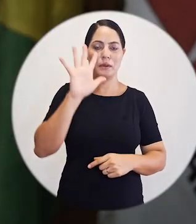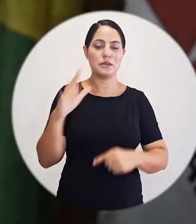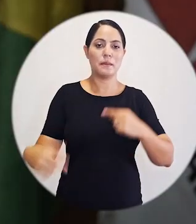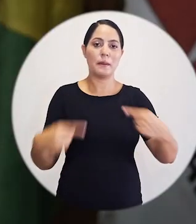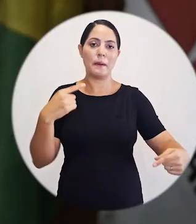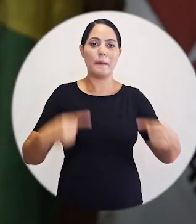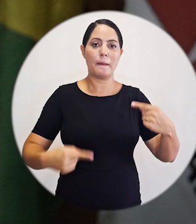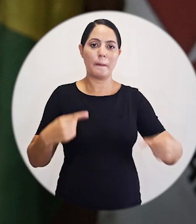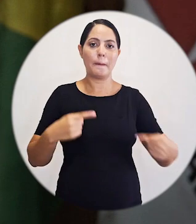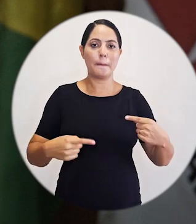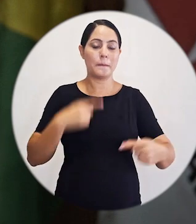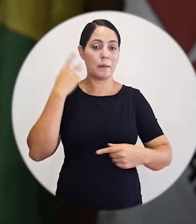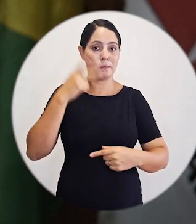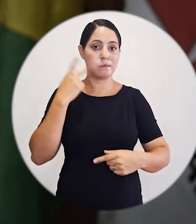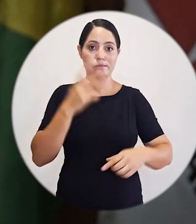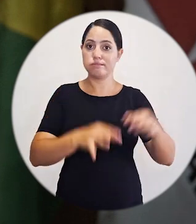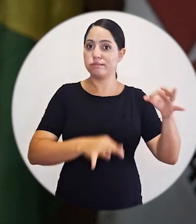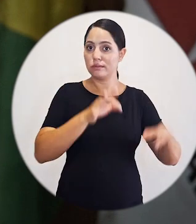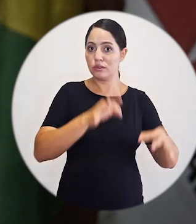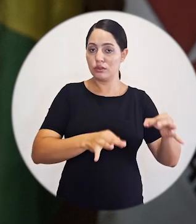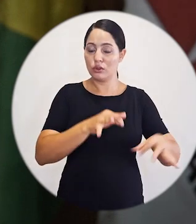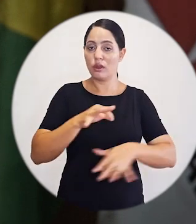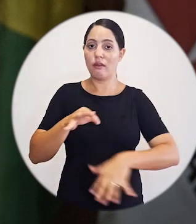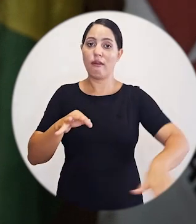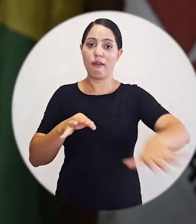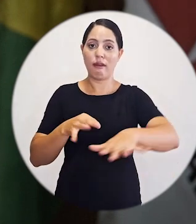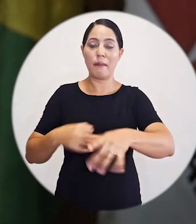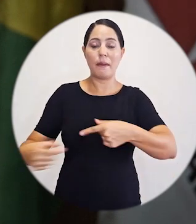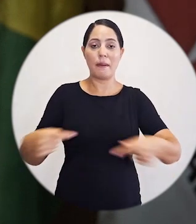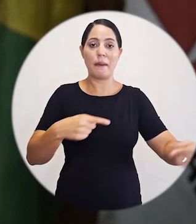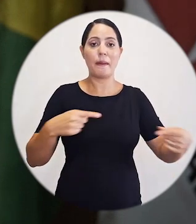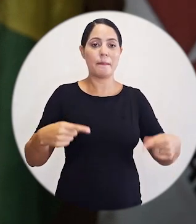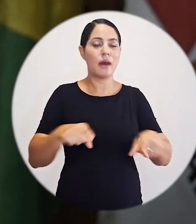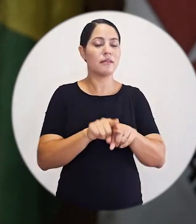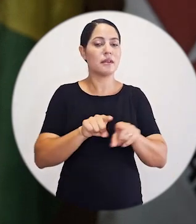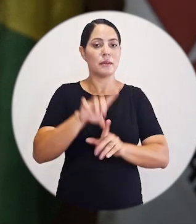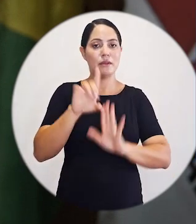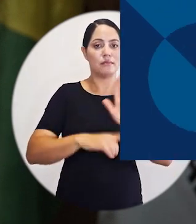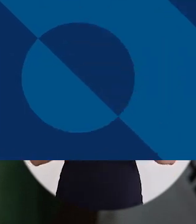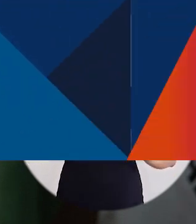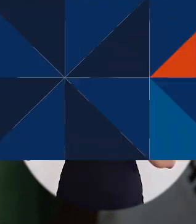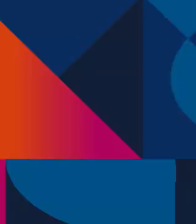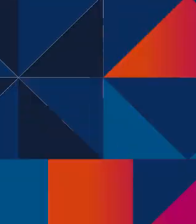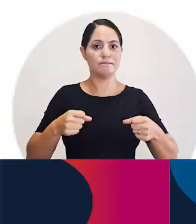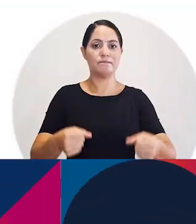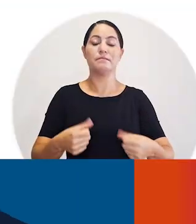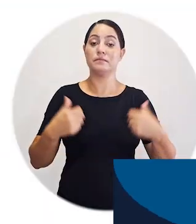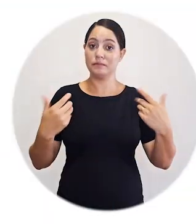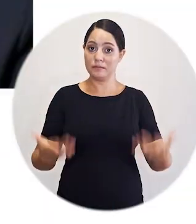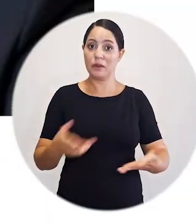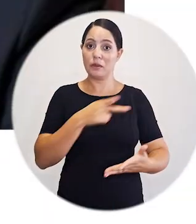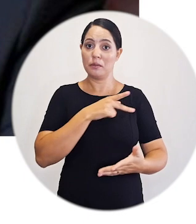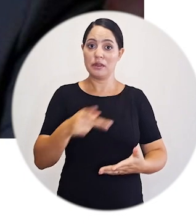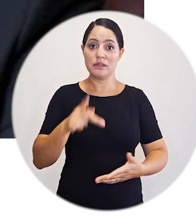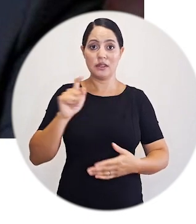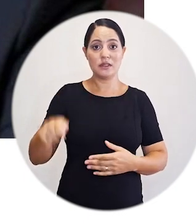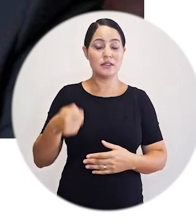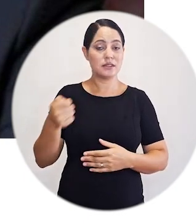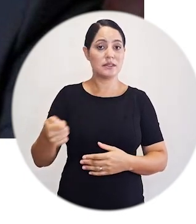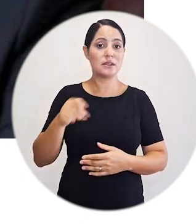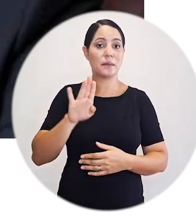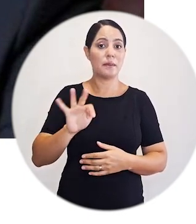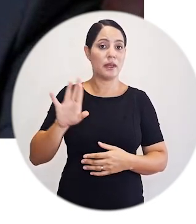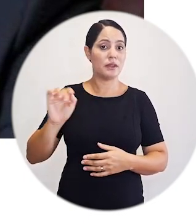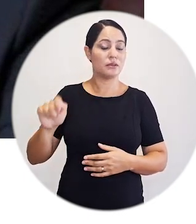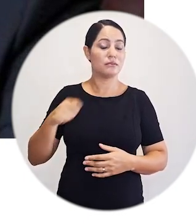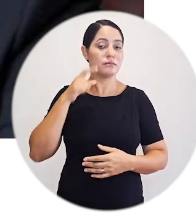discussões jurídicas e políticas do Brasil, além de defender cada prerrogativa conquistada pela classe. Para o presidente da OAB Nacional,